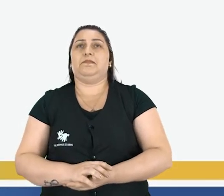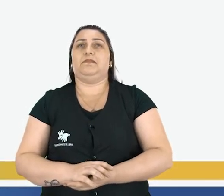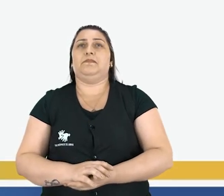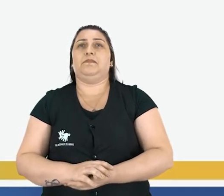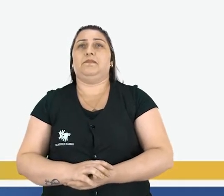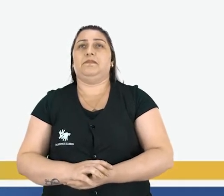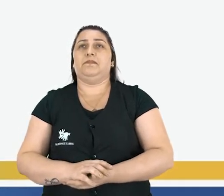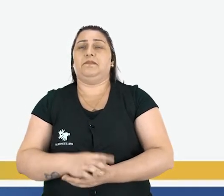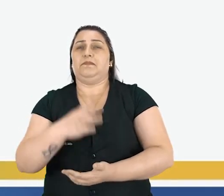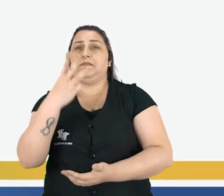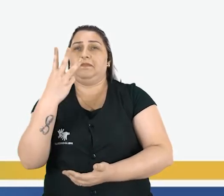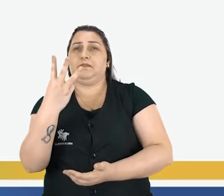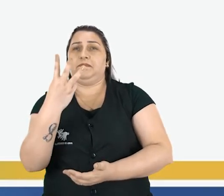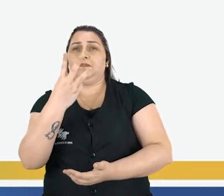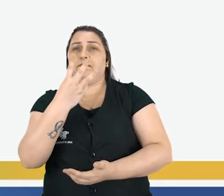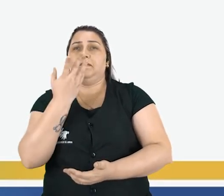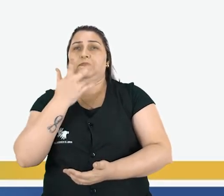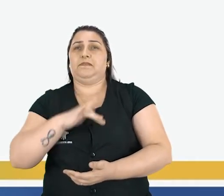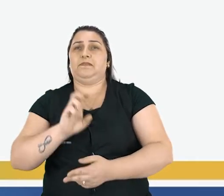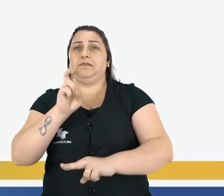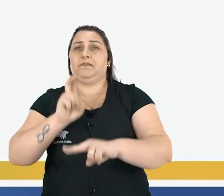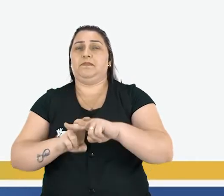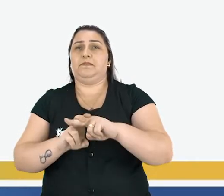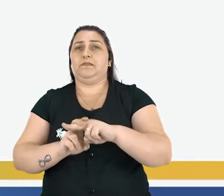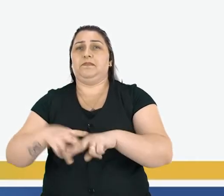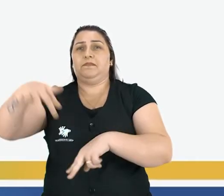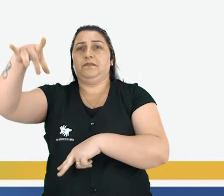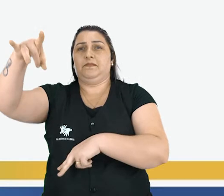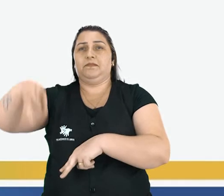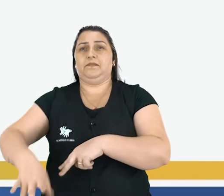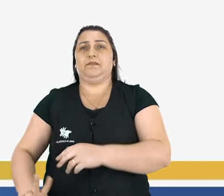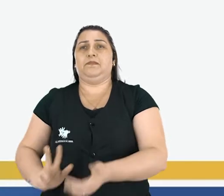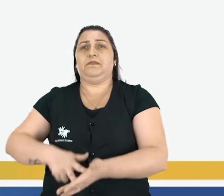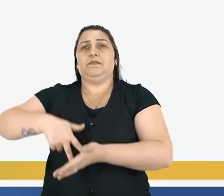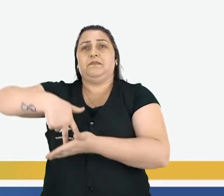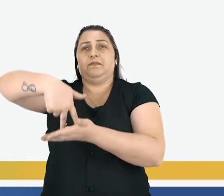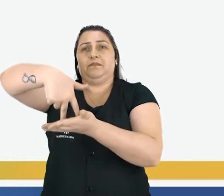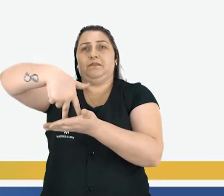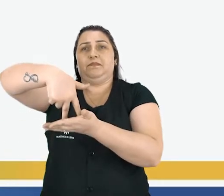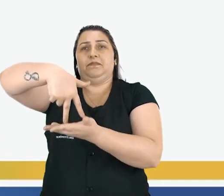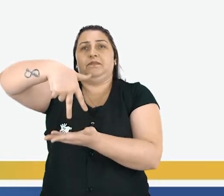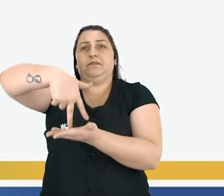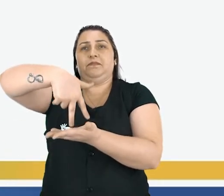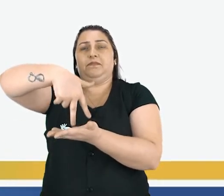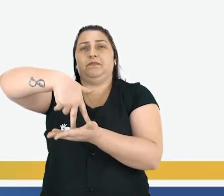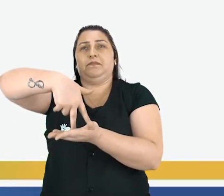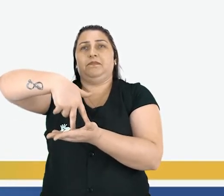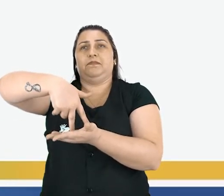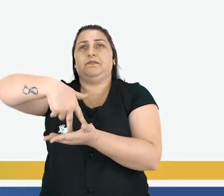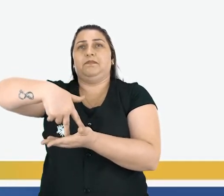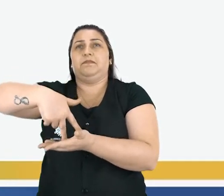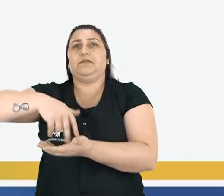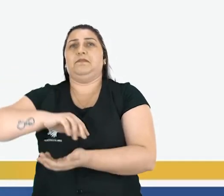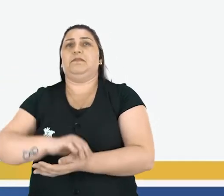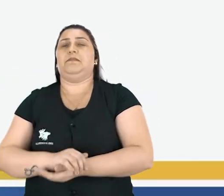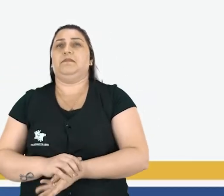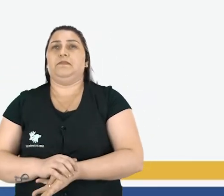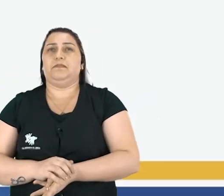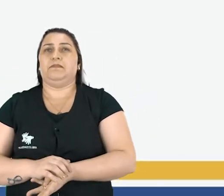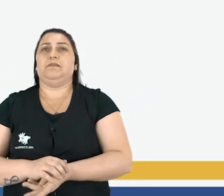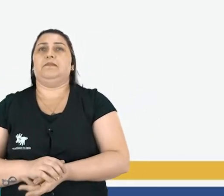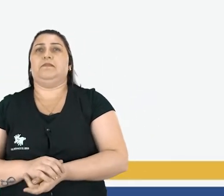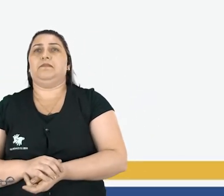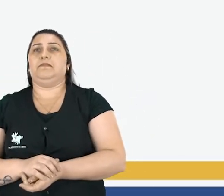têm três crianças sentadas e a última criança não está sentada a última criança está